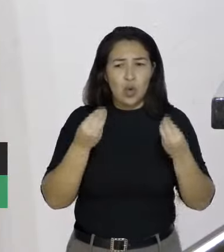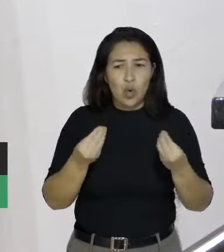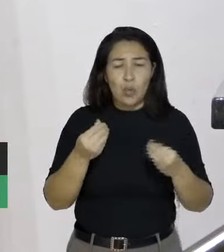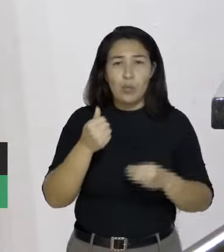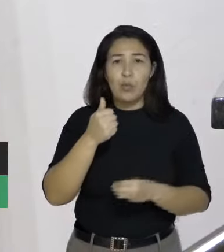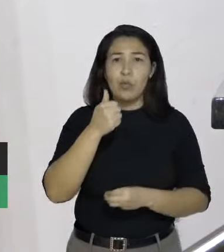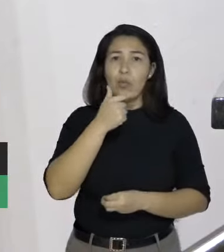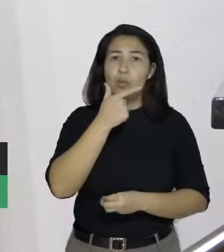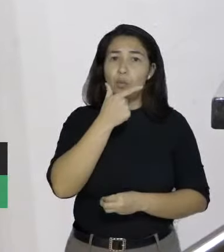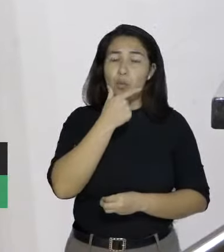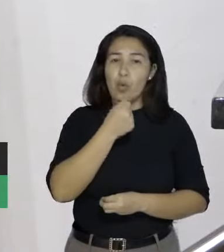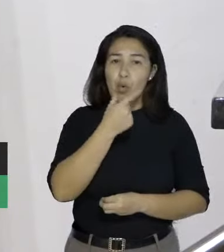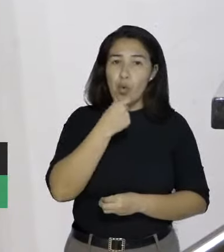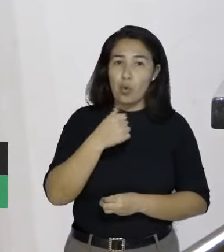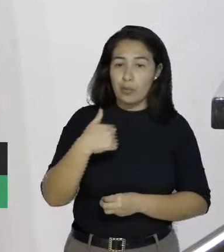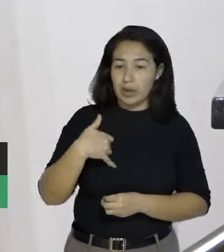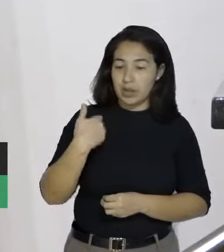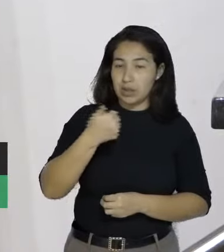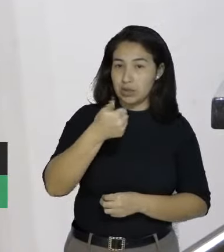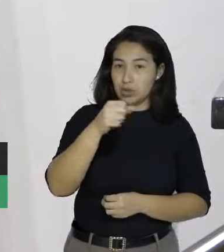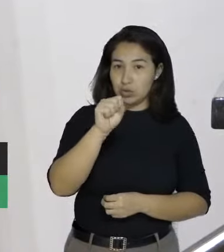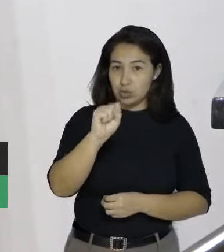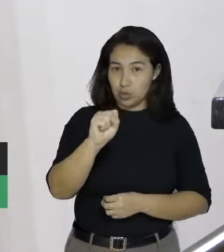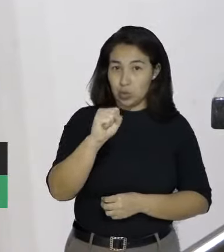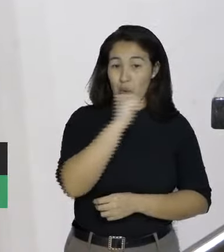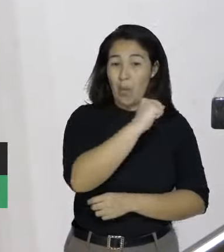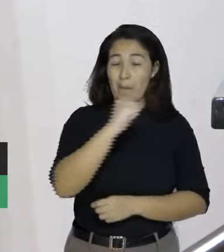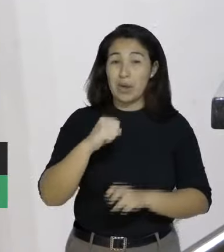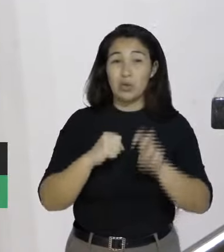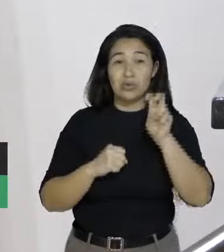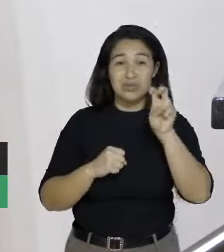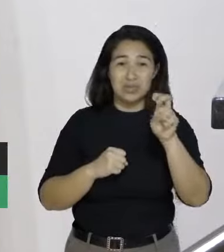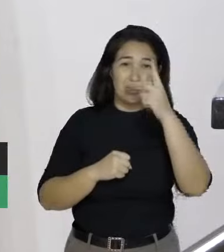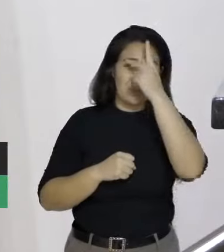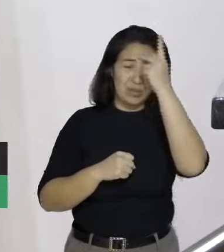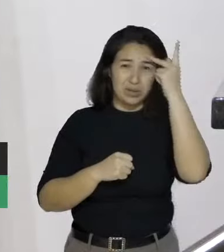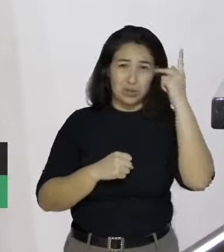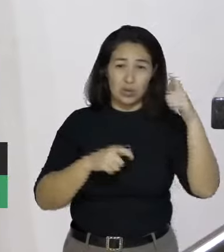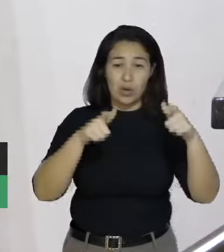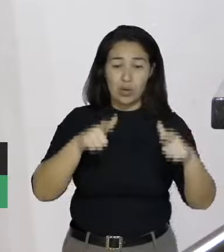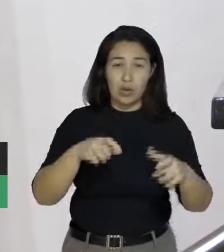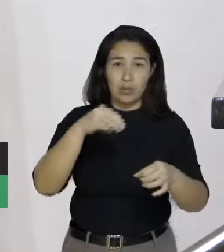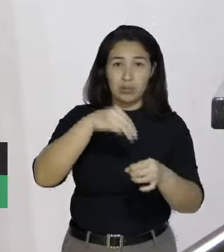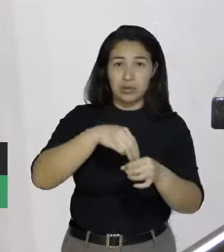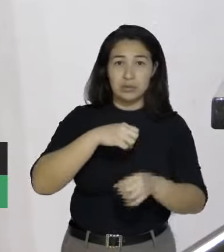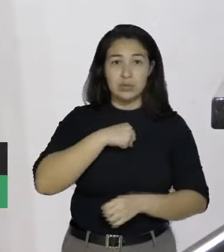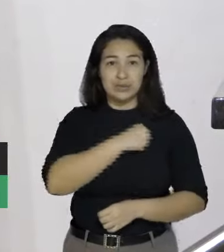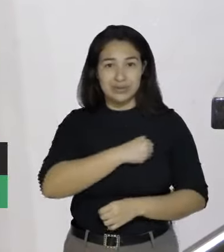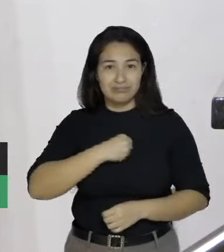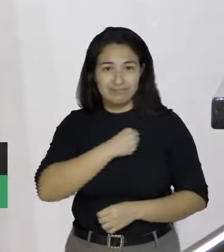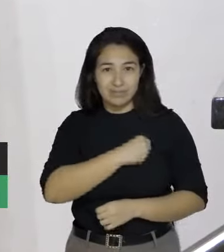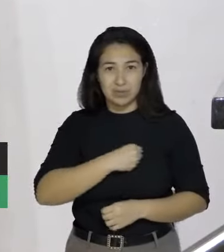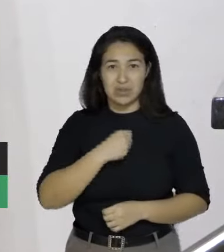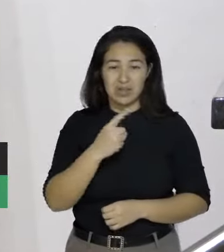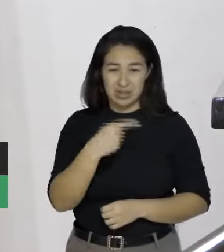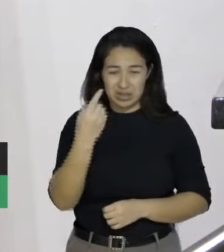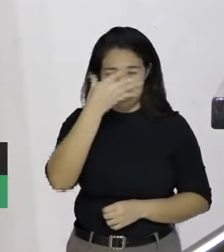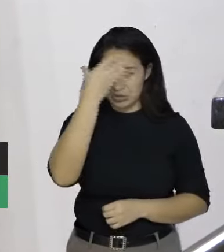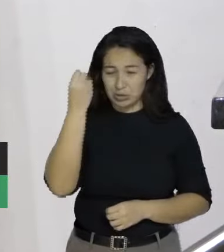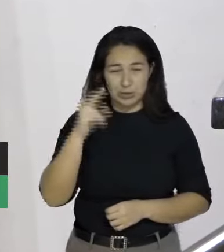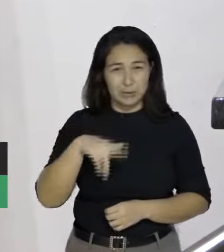cinco pessoas inclusive três bebês no município de saudades ninguém consegue se esquecer desse Episódio